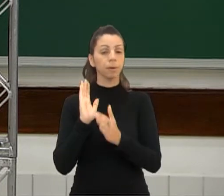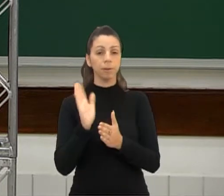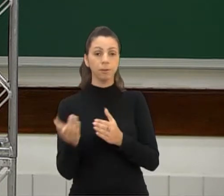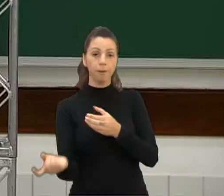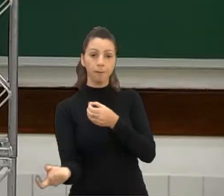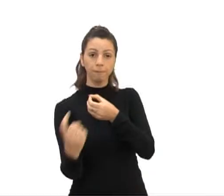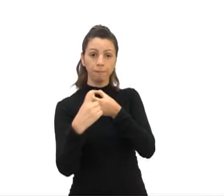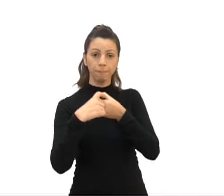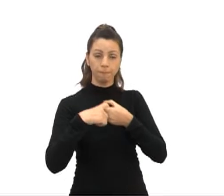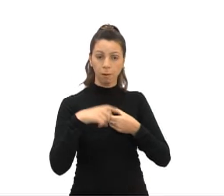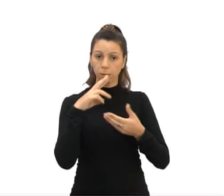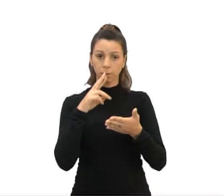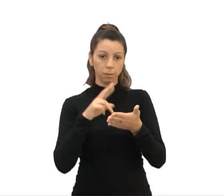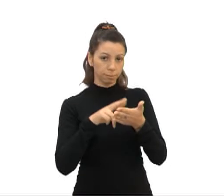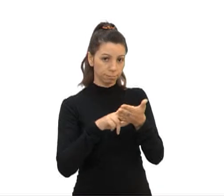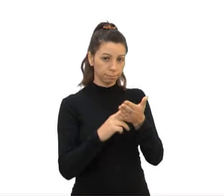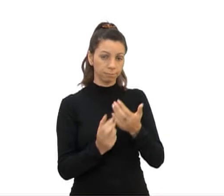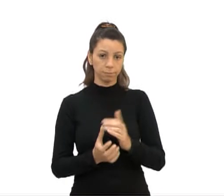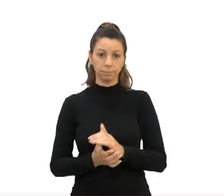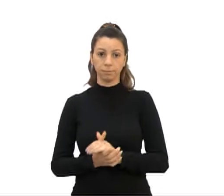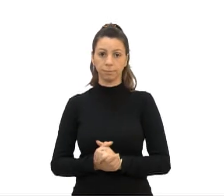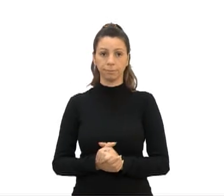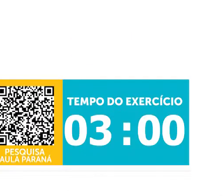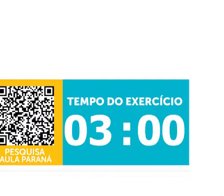eu já volto com a reflexão com vocês.